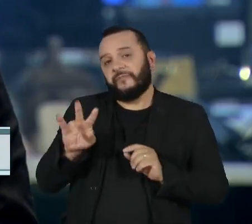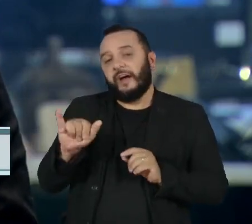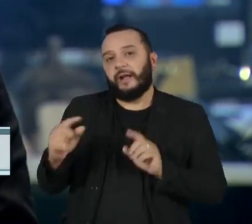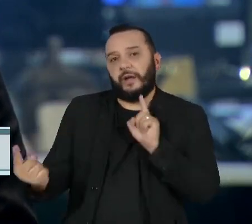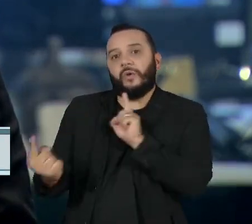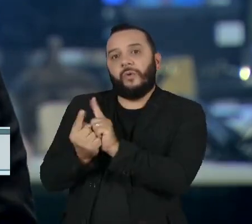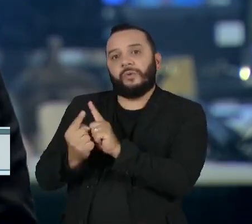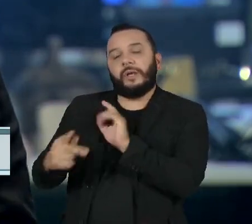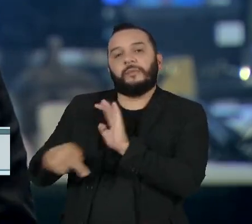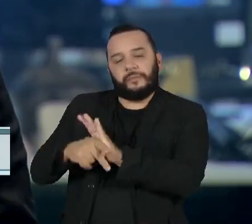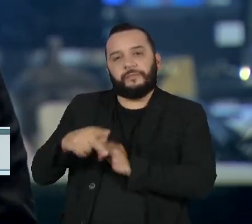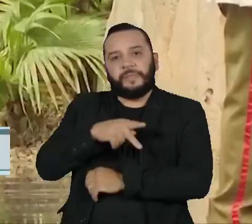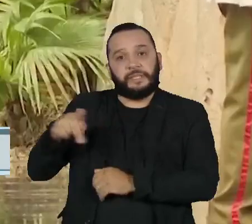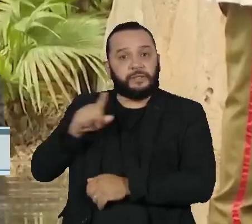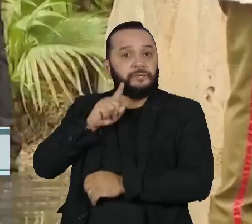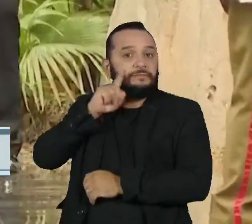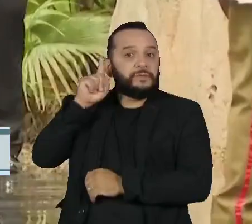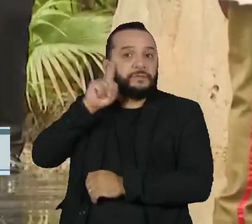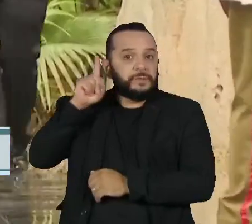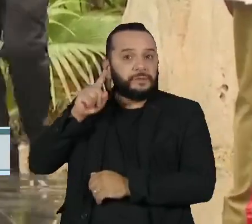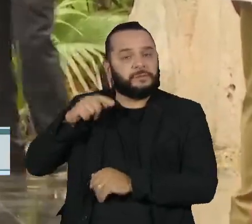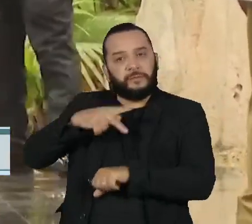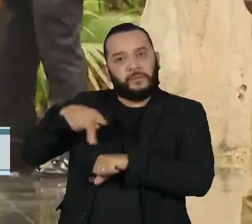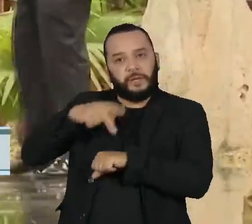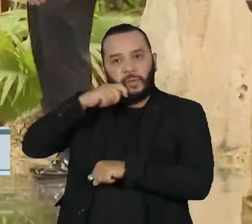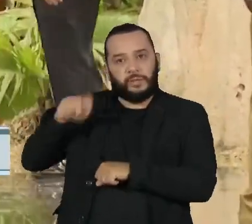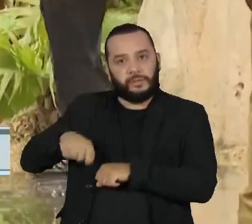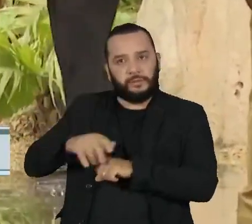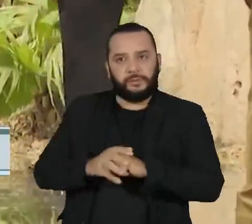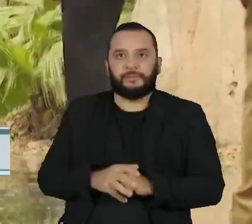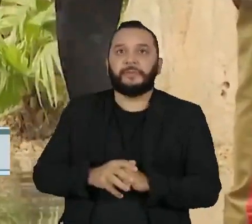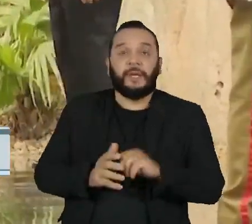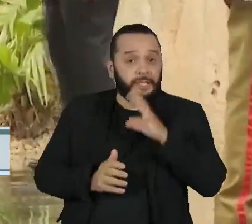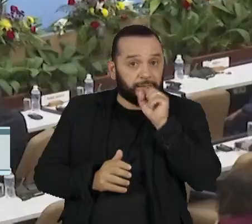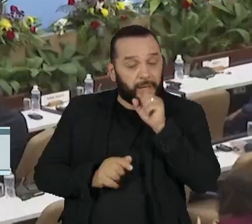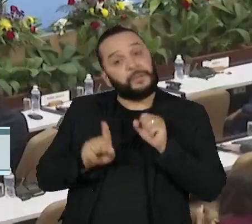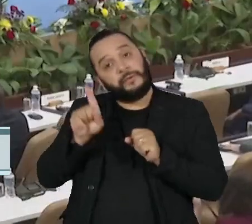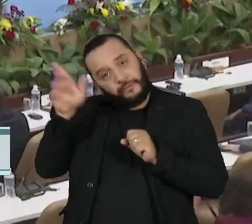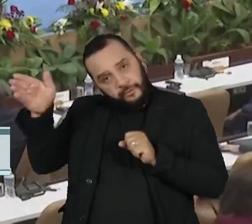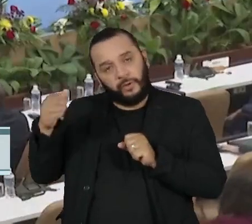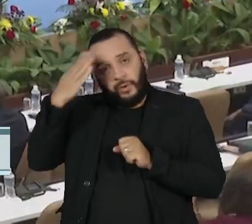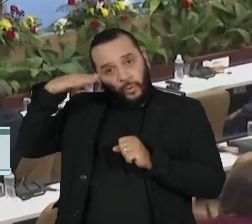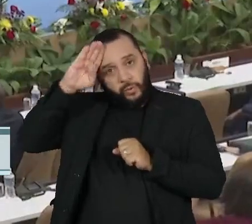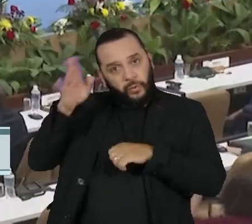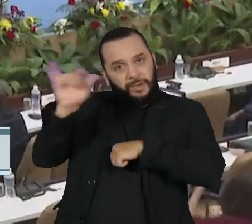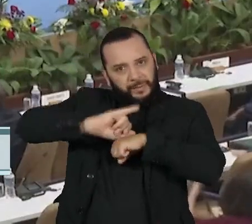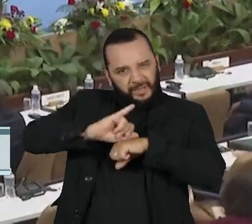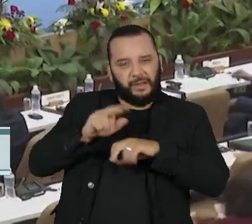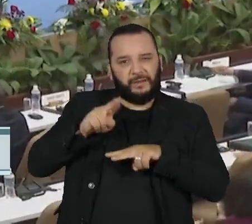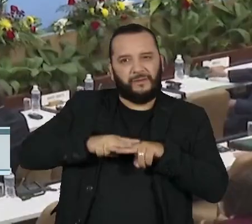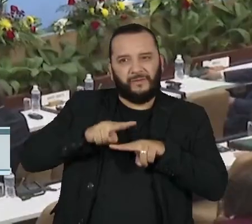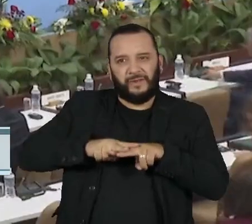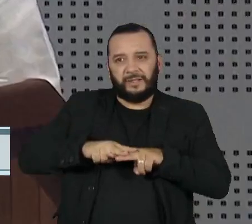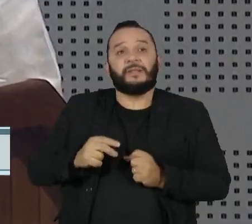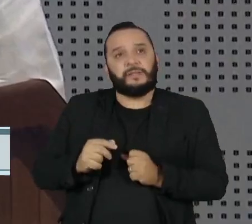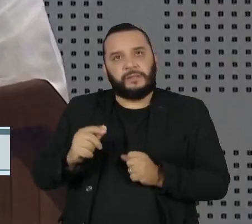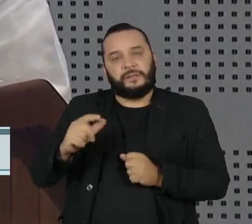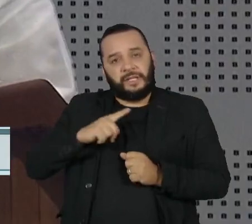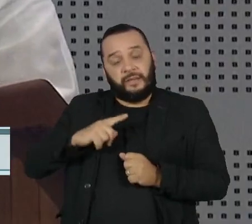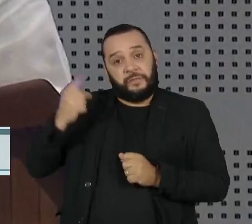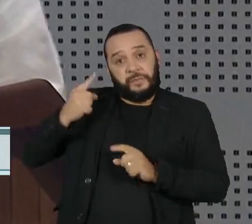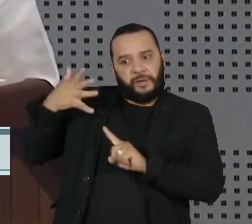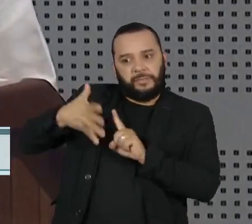ucraniano, Volodymyr Zelensky. Lula passou o sábado em Havana. Ele foi o primeiro chefe de Estado a discursar no encontro